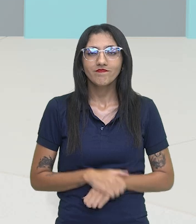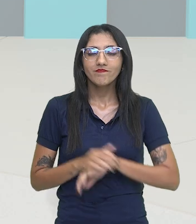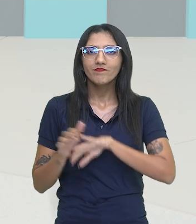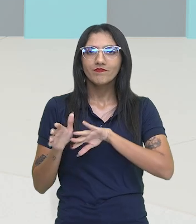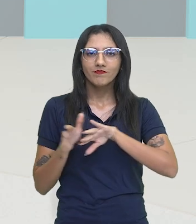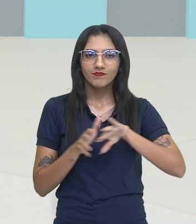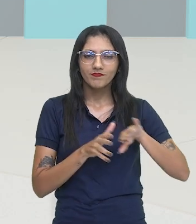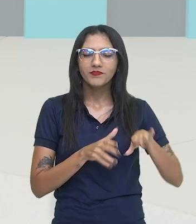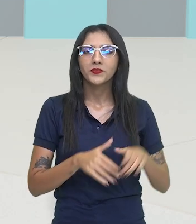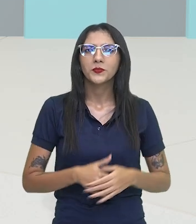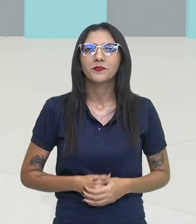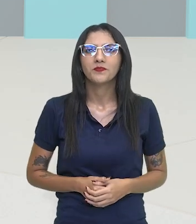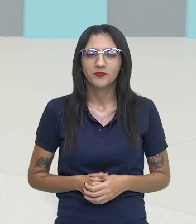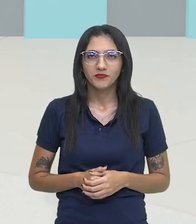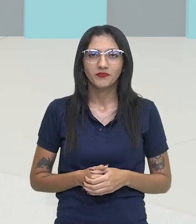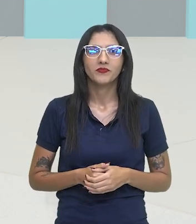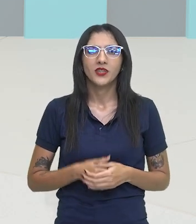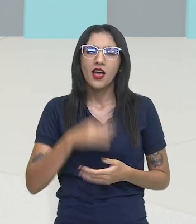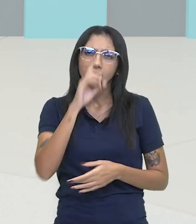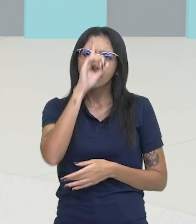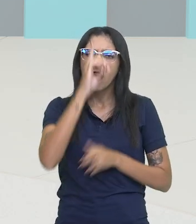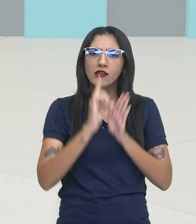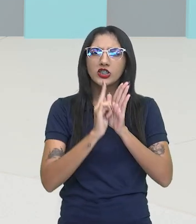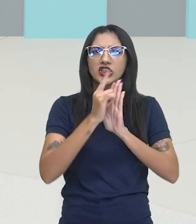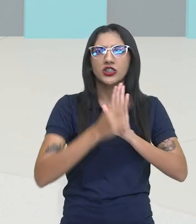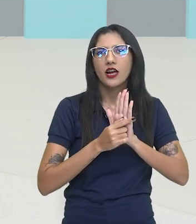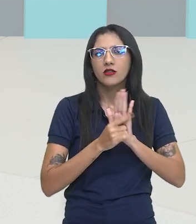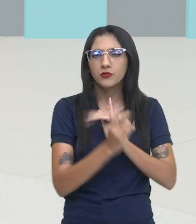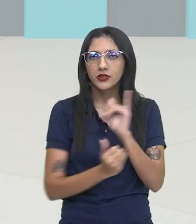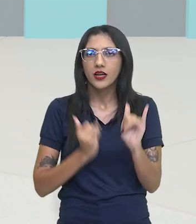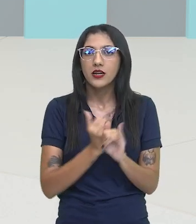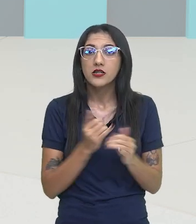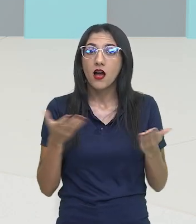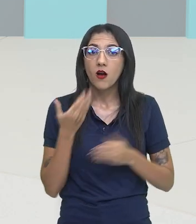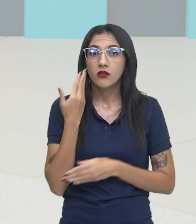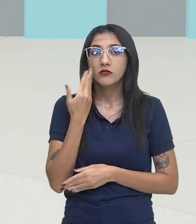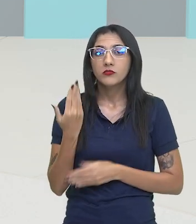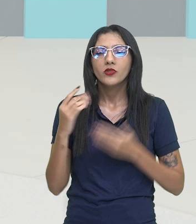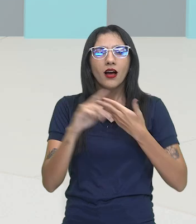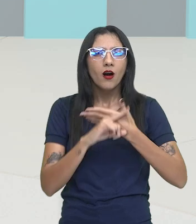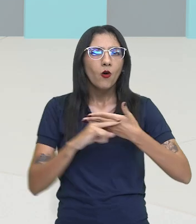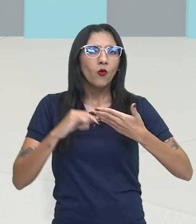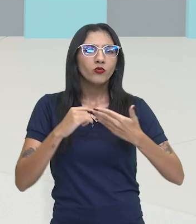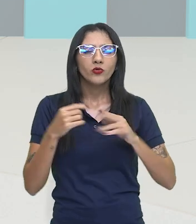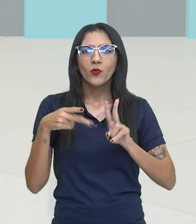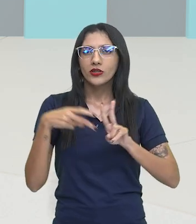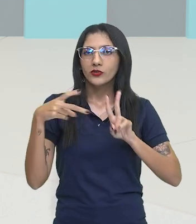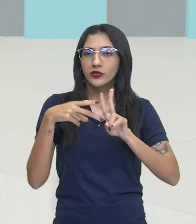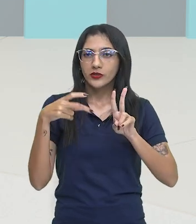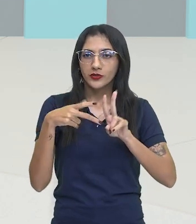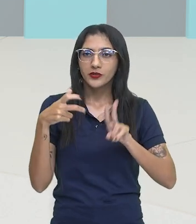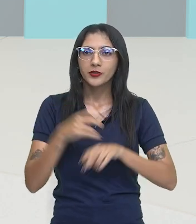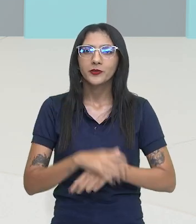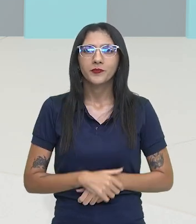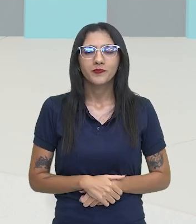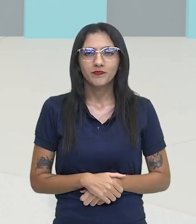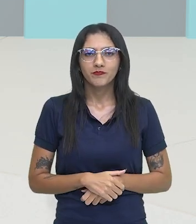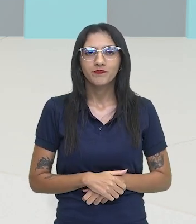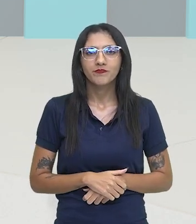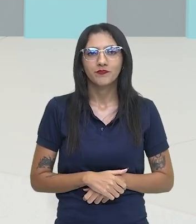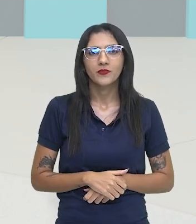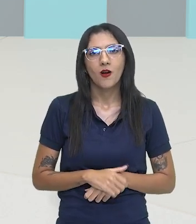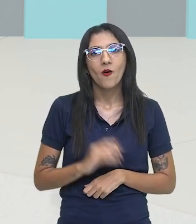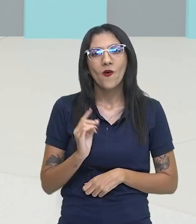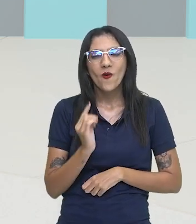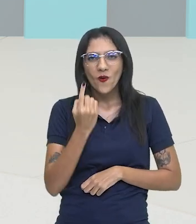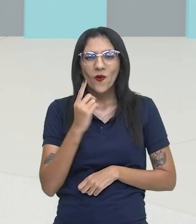agora dessa ideia de gêneros digitais, a gente agora vai tratar dos autores indígenas, não é? Inclusive, uma das nossas